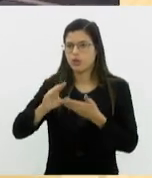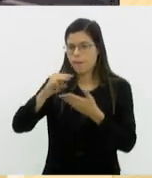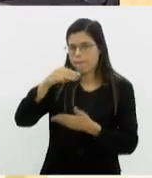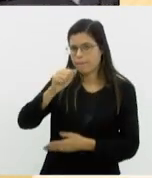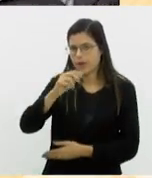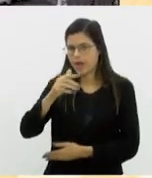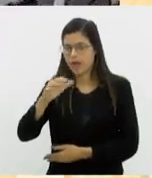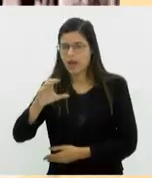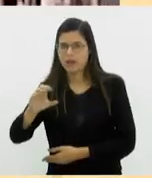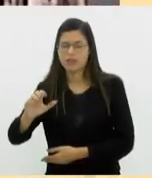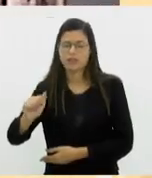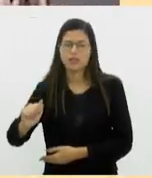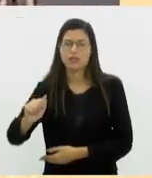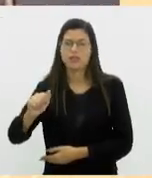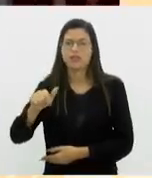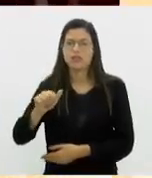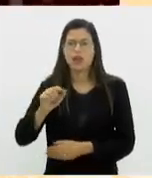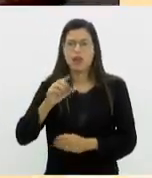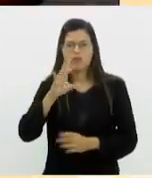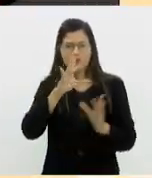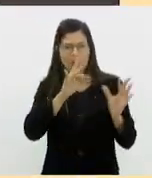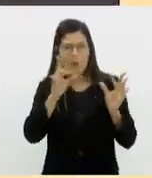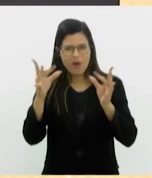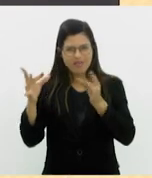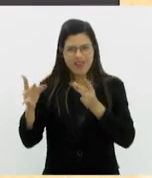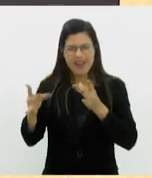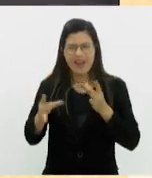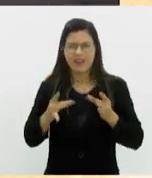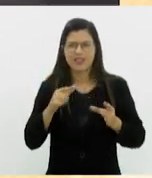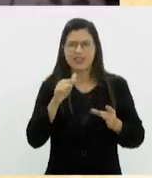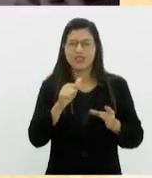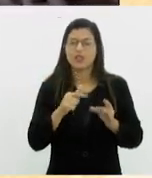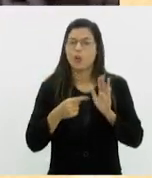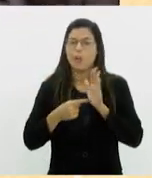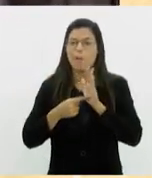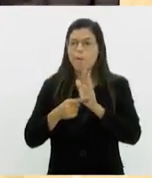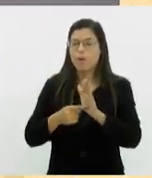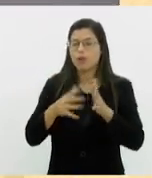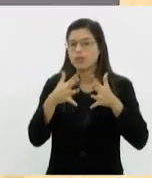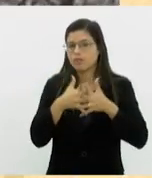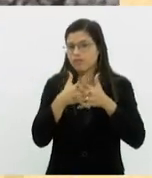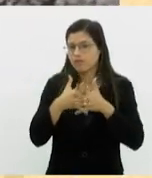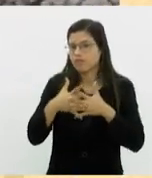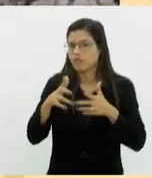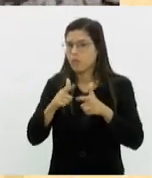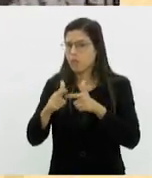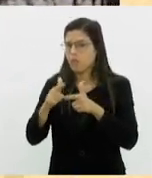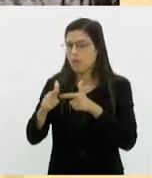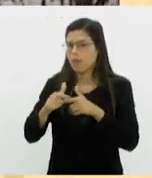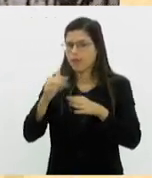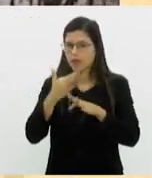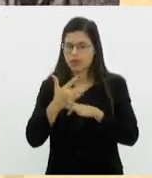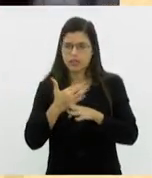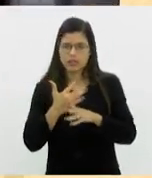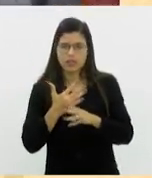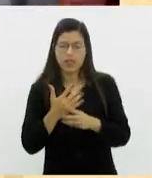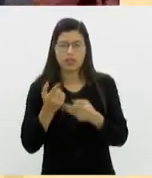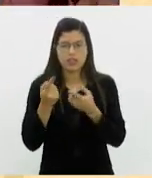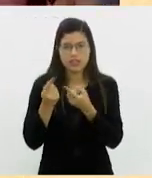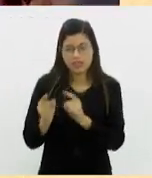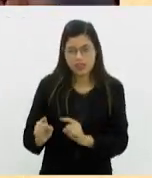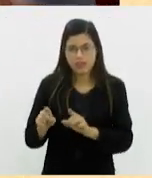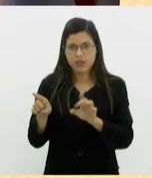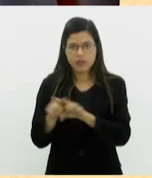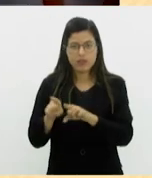Mello, as colagens digitais de Baltar retratam as tensões e conflitos urbanos, desafiam as convenções artísticas e